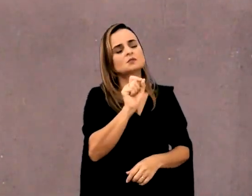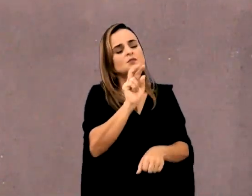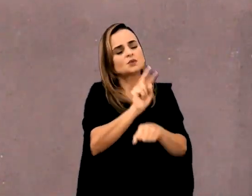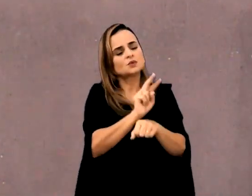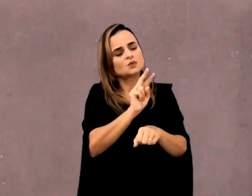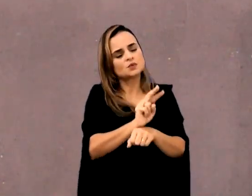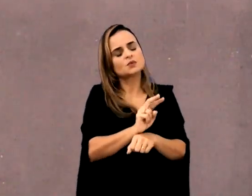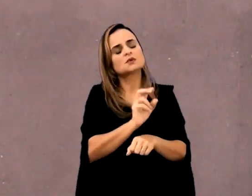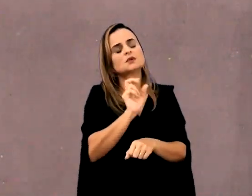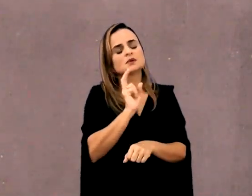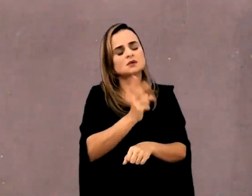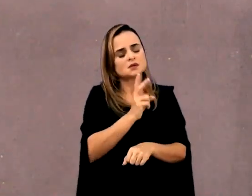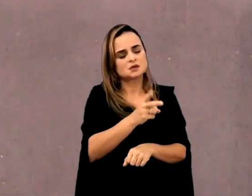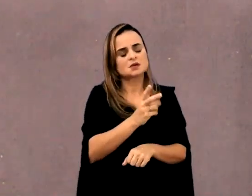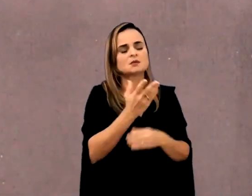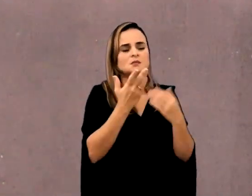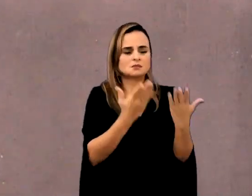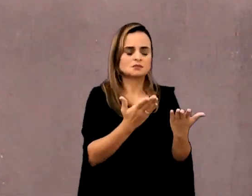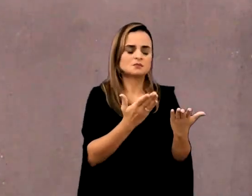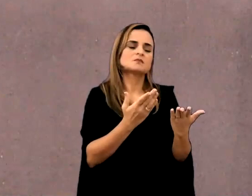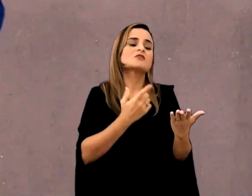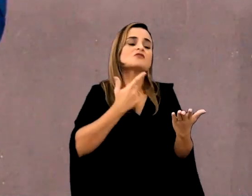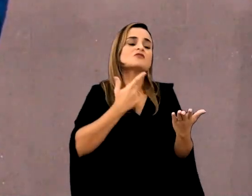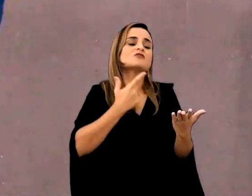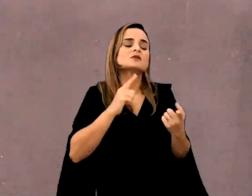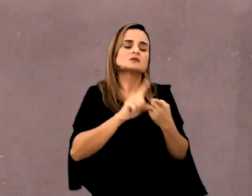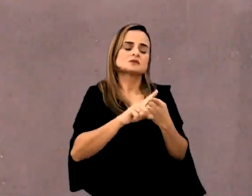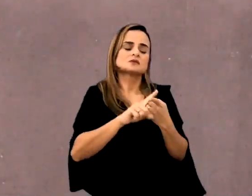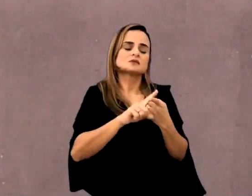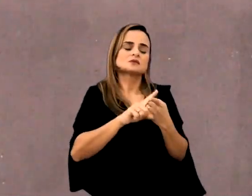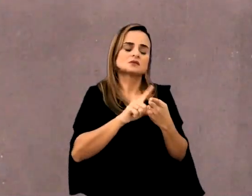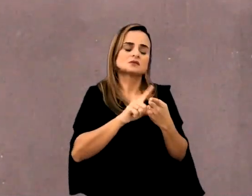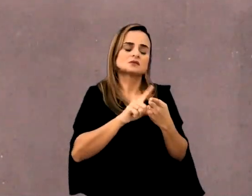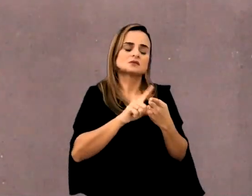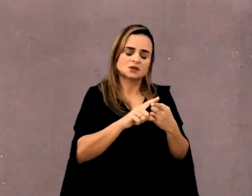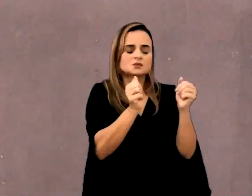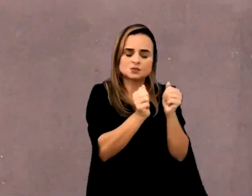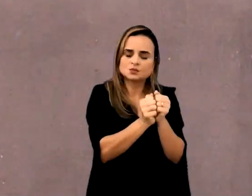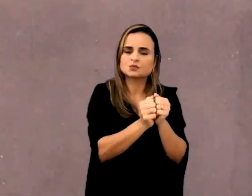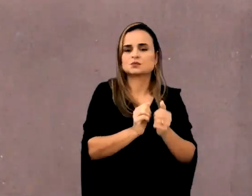meu coração todos os dias. Então a gente vê aqui